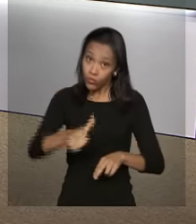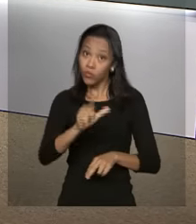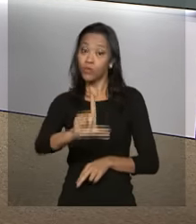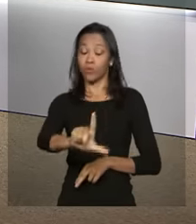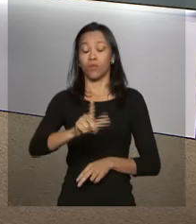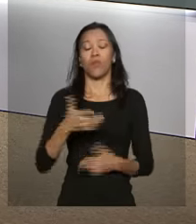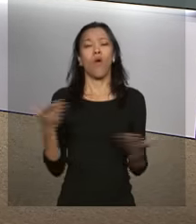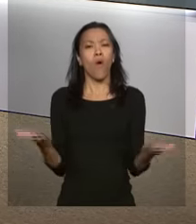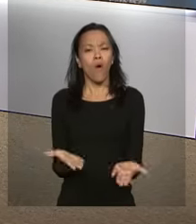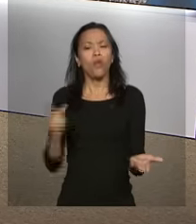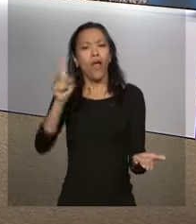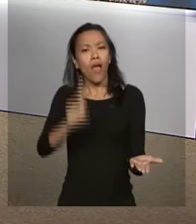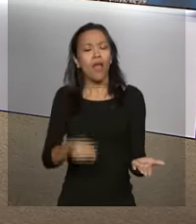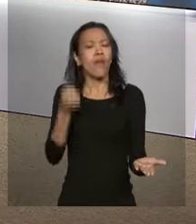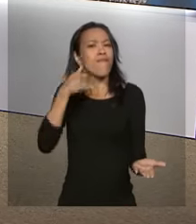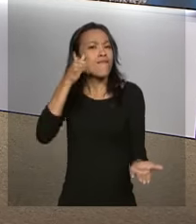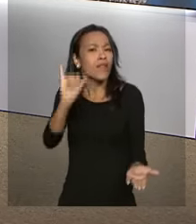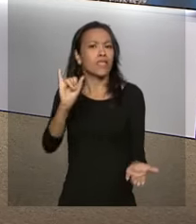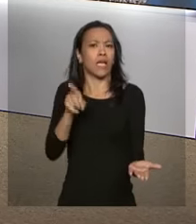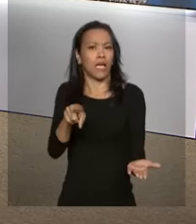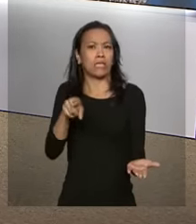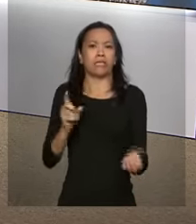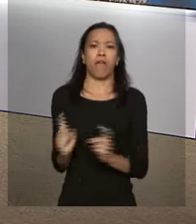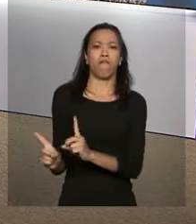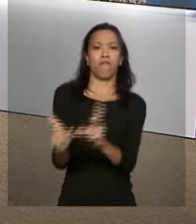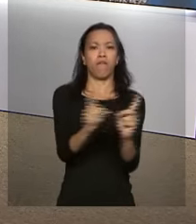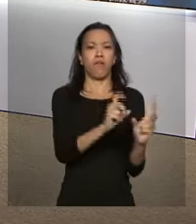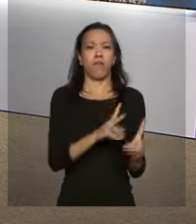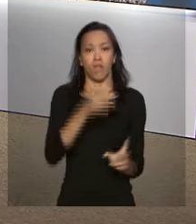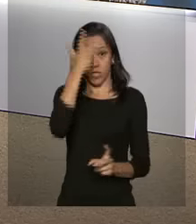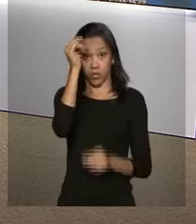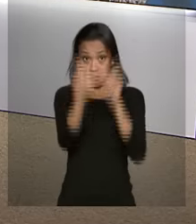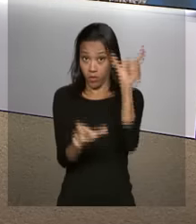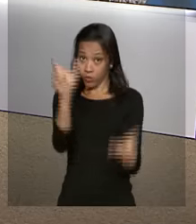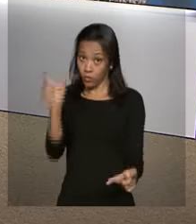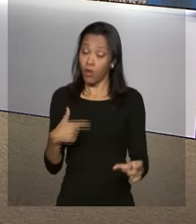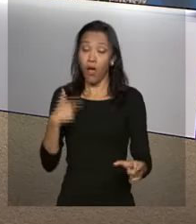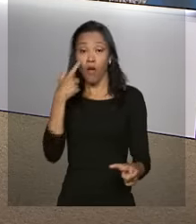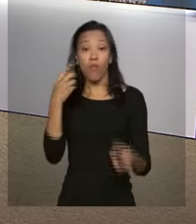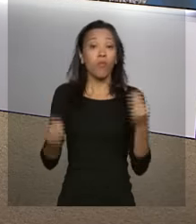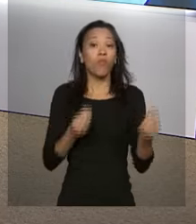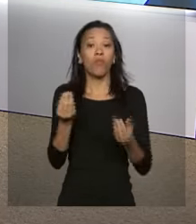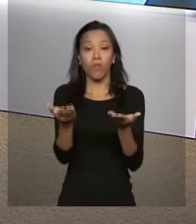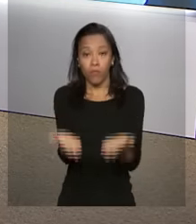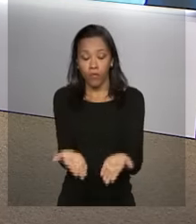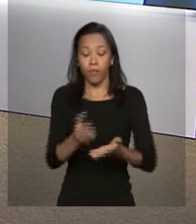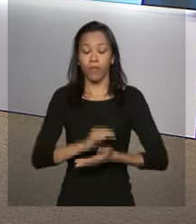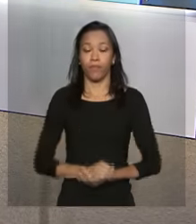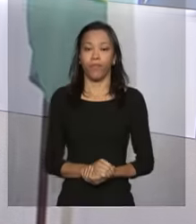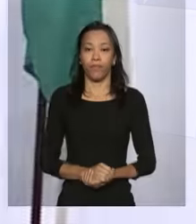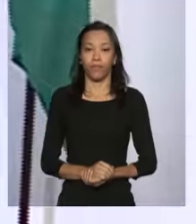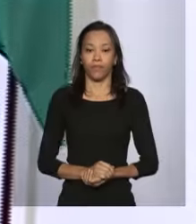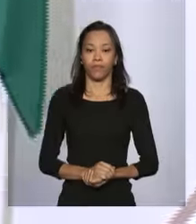Alerta e prevenção de novas vítimas do tráfico de pessoas vamos acompanhar apda